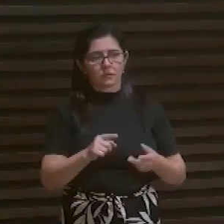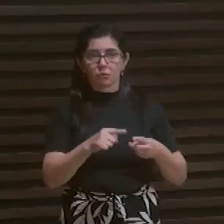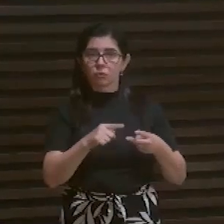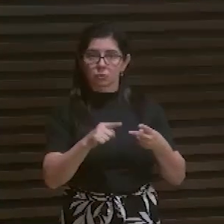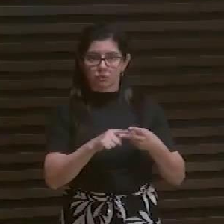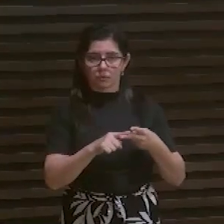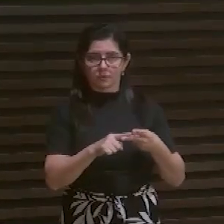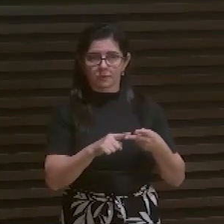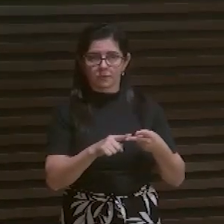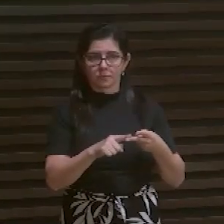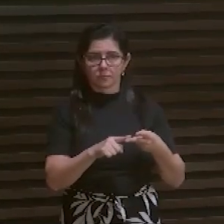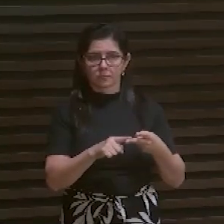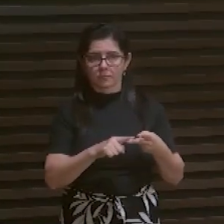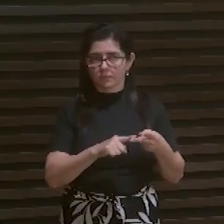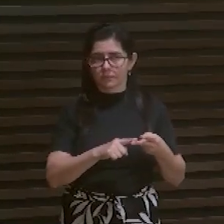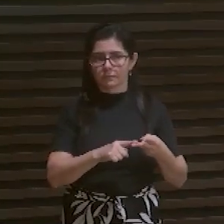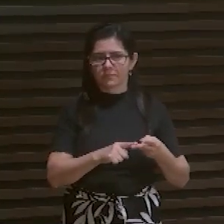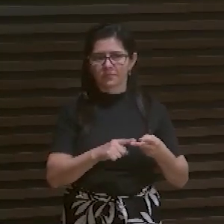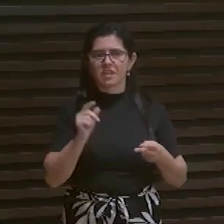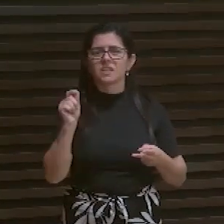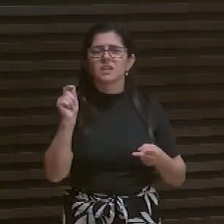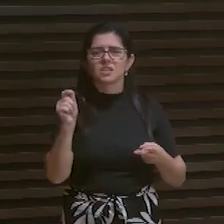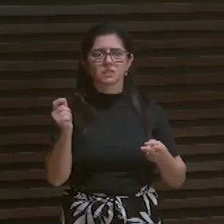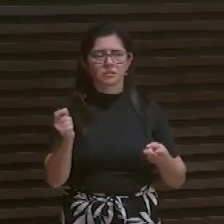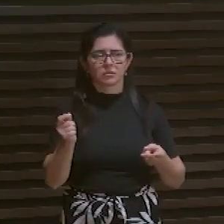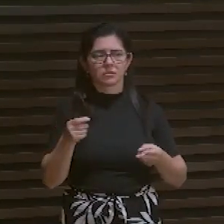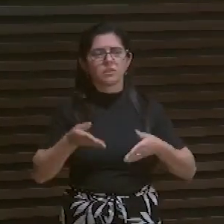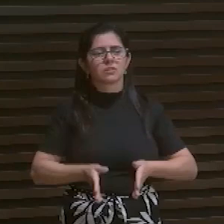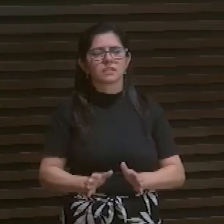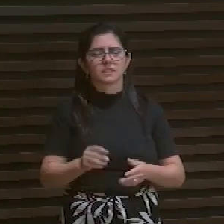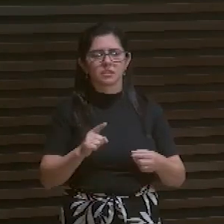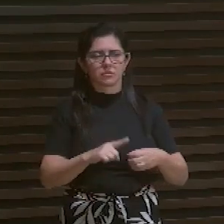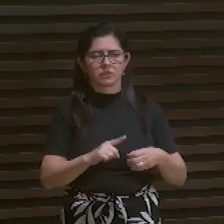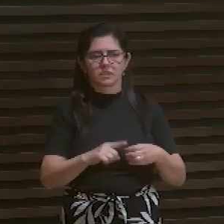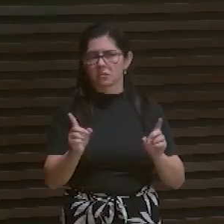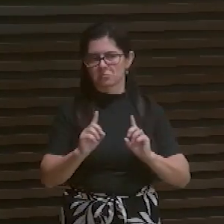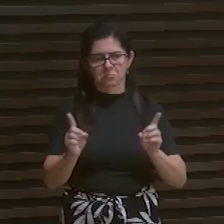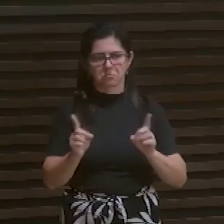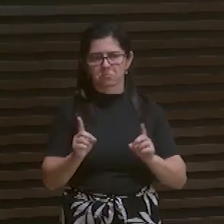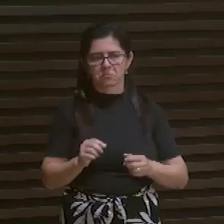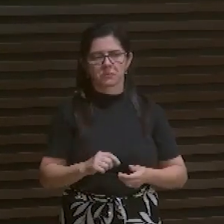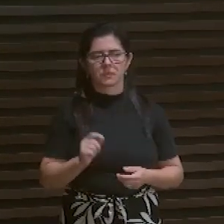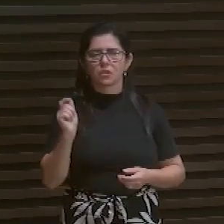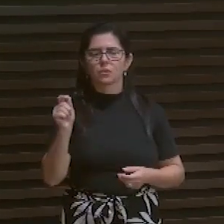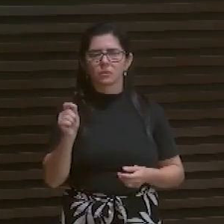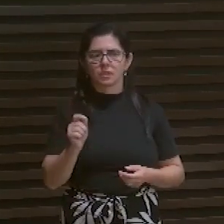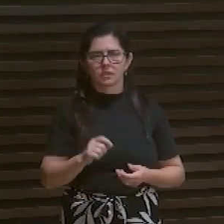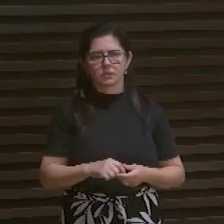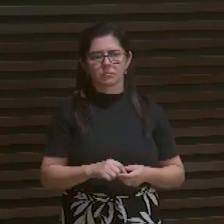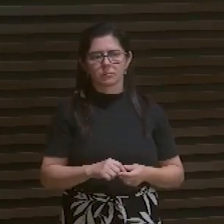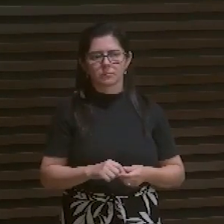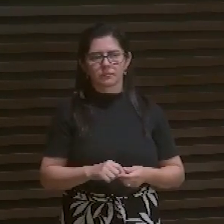eles. Eles nasceram em tal lugar, as credenciais deles são essas. Mas o que são eles? São meras ferramentas usadas pelo